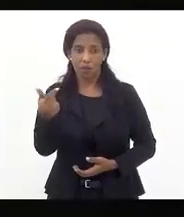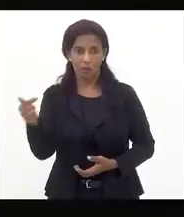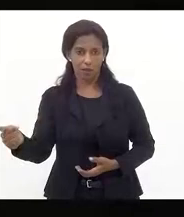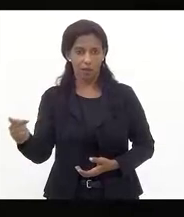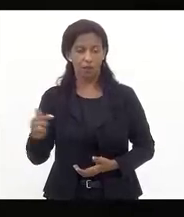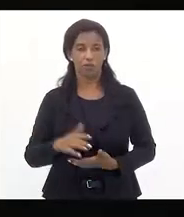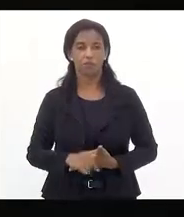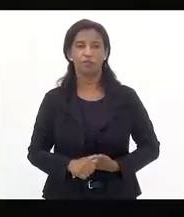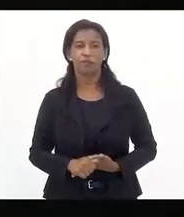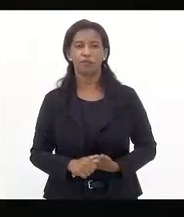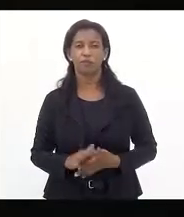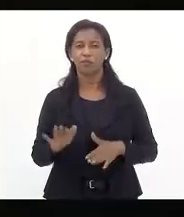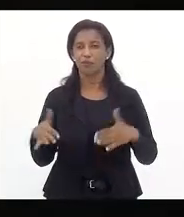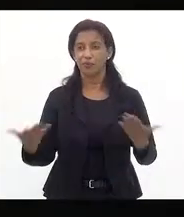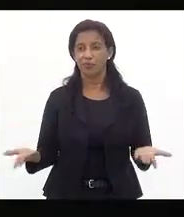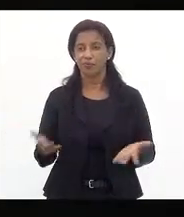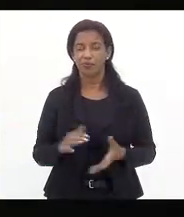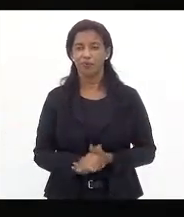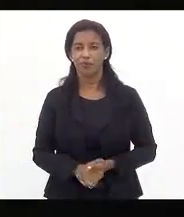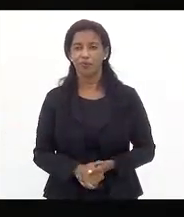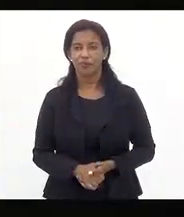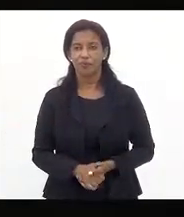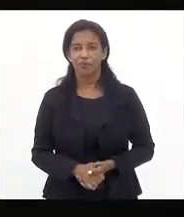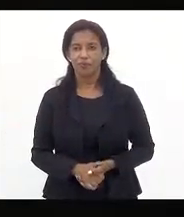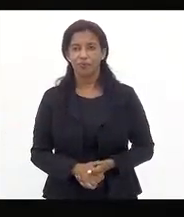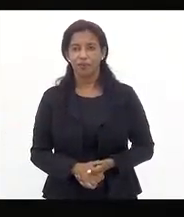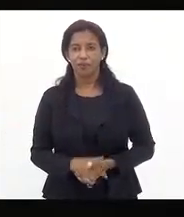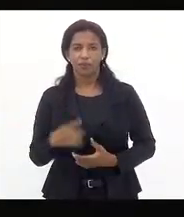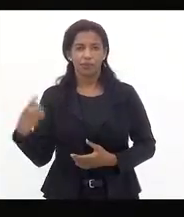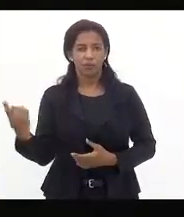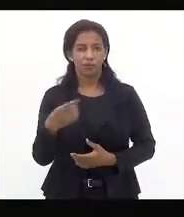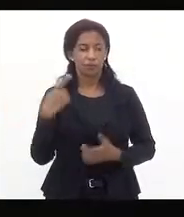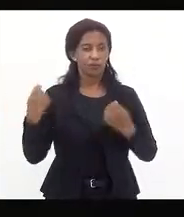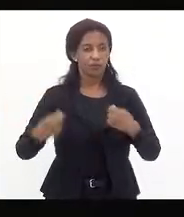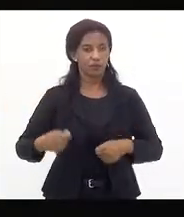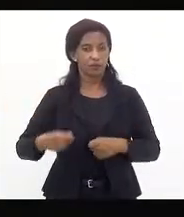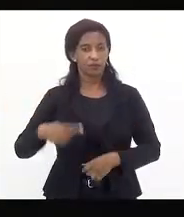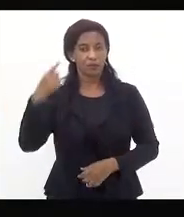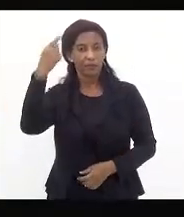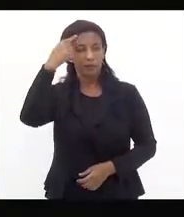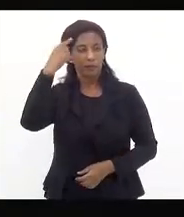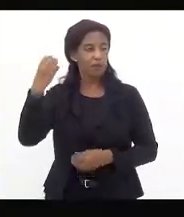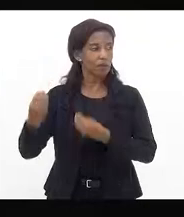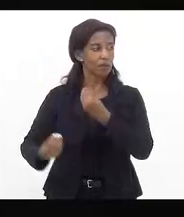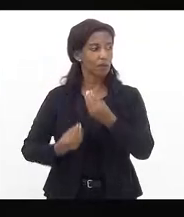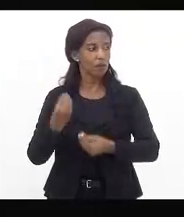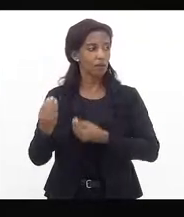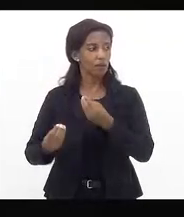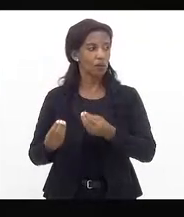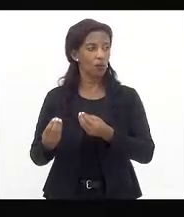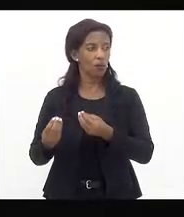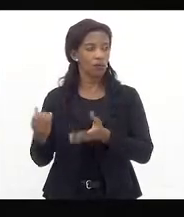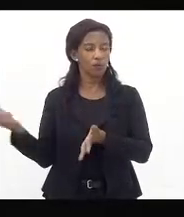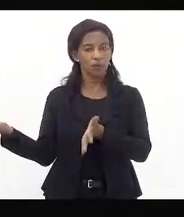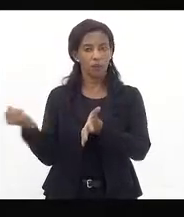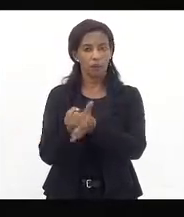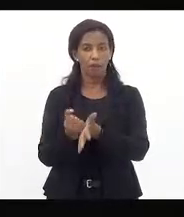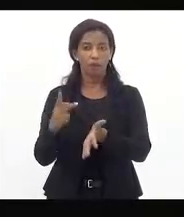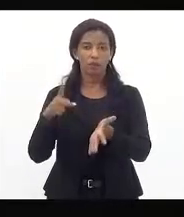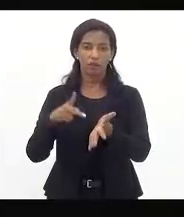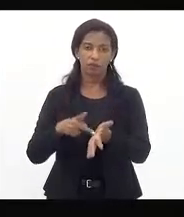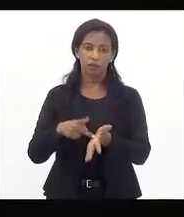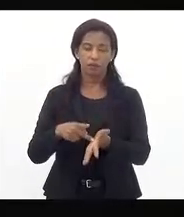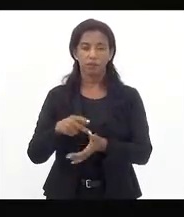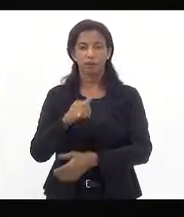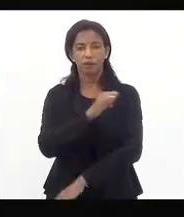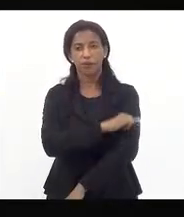8.477. Ou seja, nós deveríamos estar pensando em como fazer um pacto real